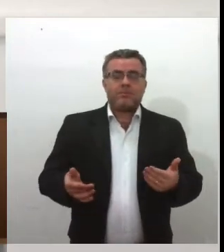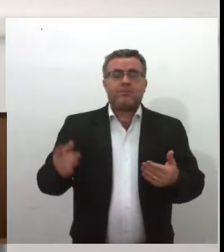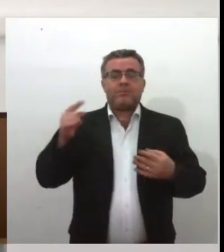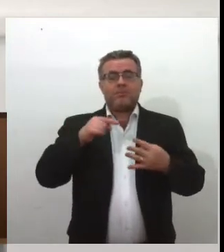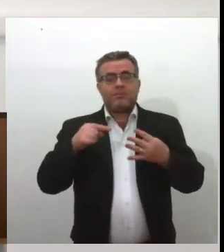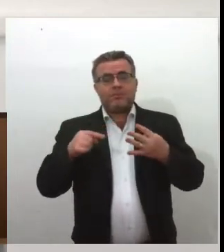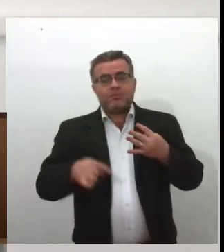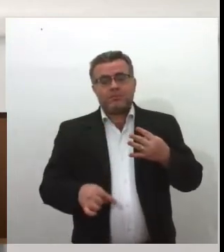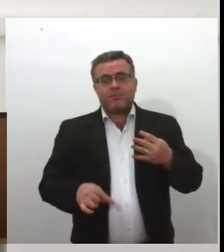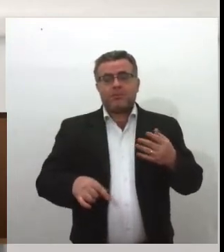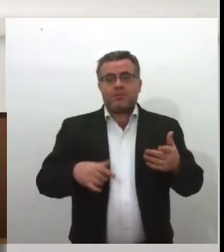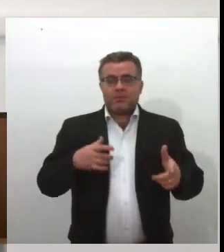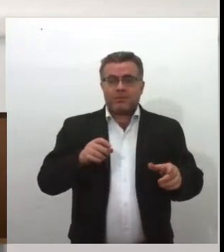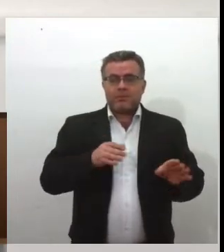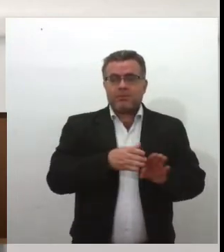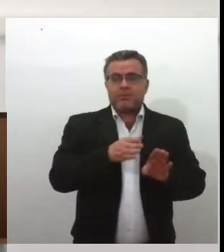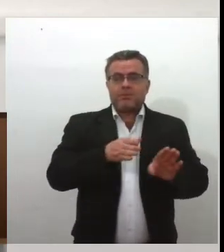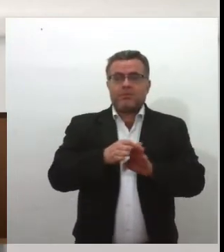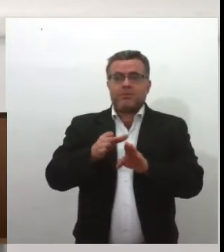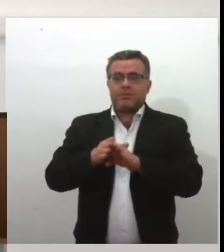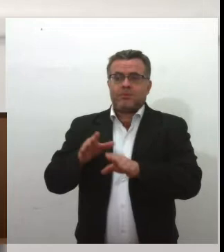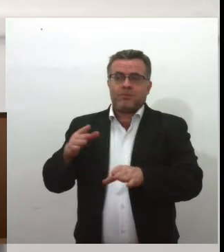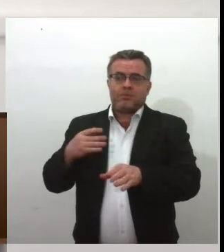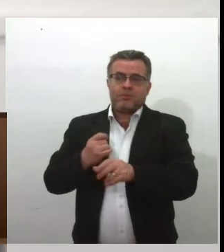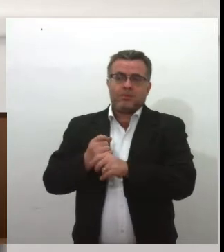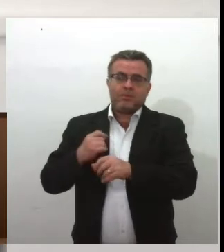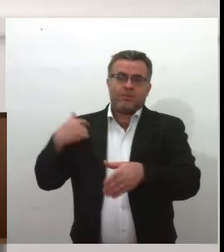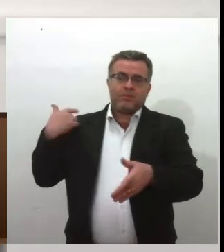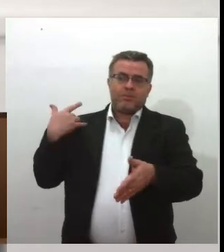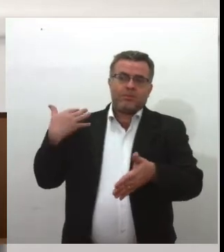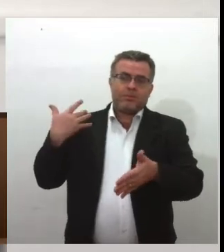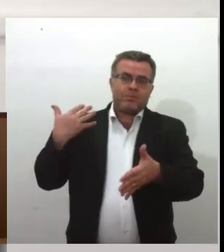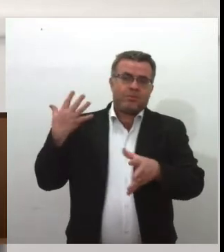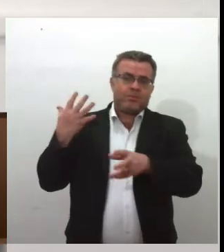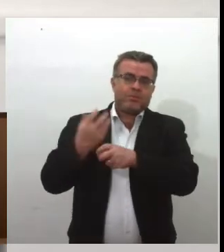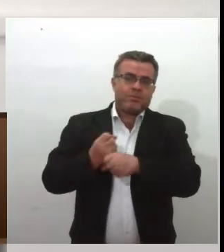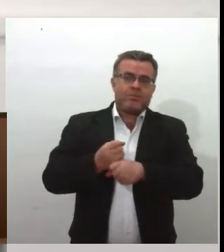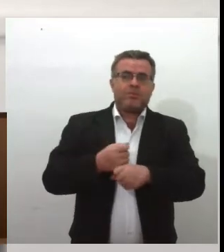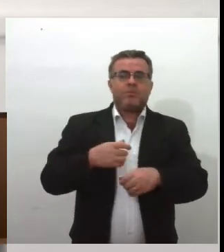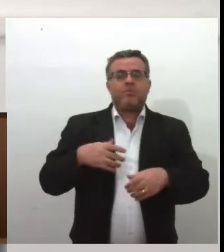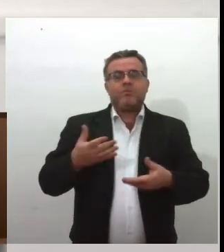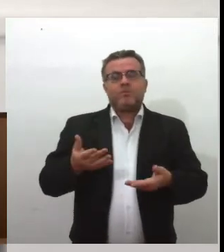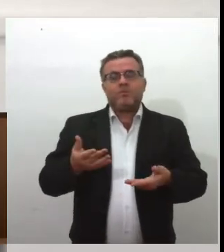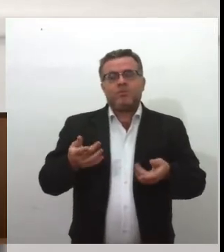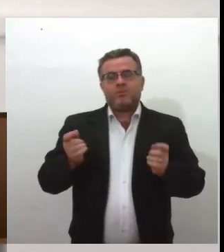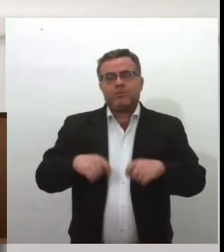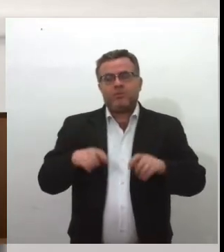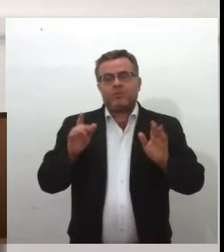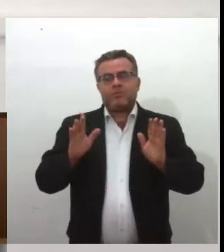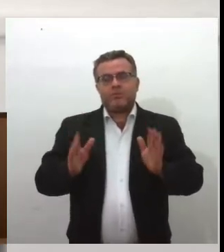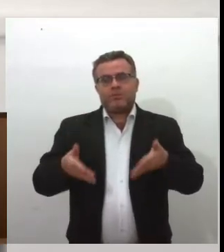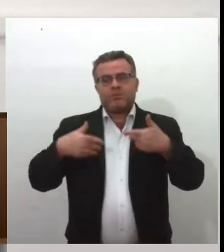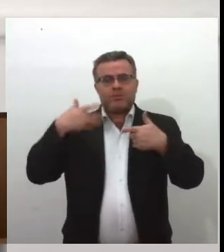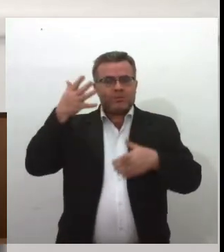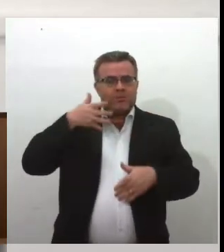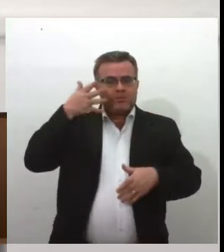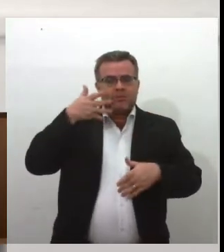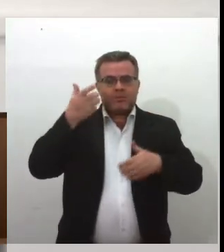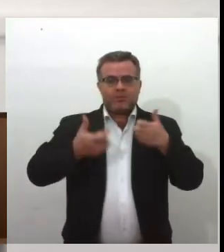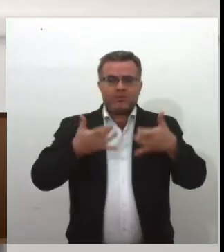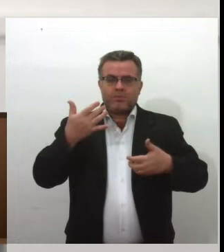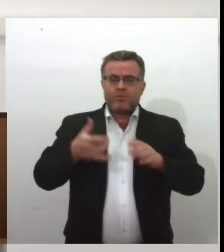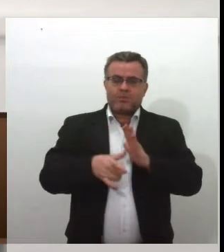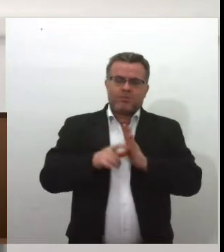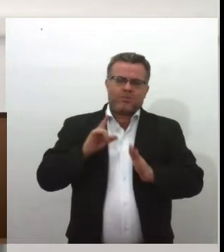trabalhadas em todo novembro e todo ano, como disse o médico que deu a palestra, deu a entrevista recentemente,